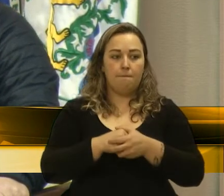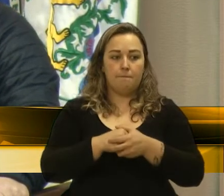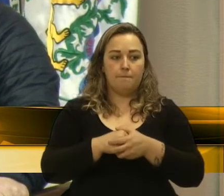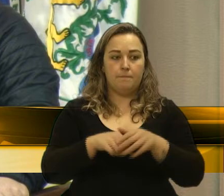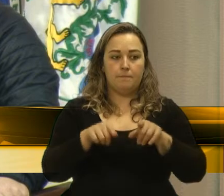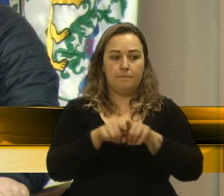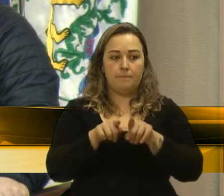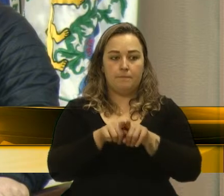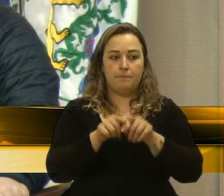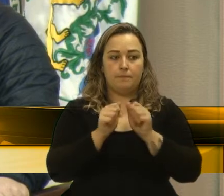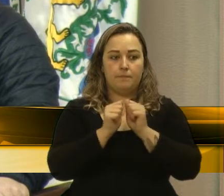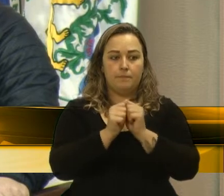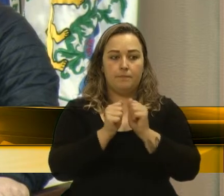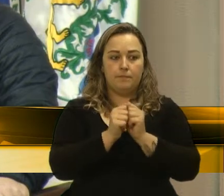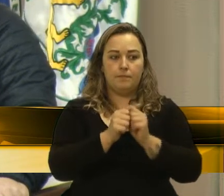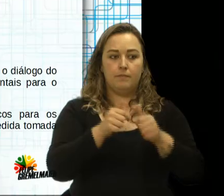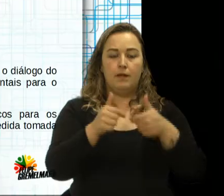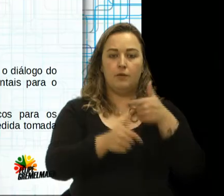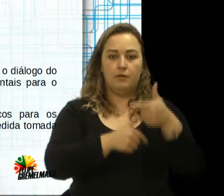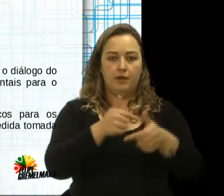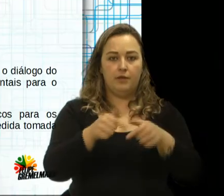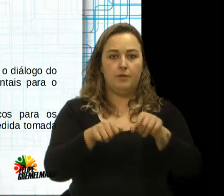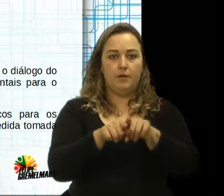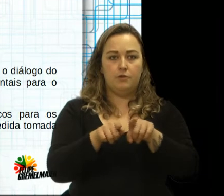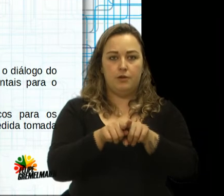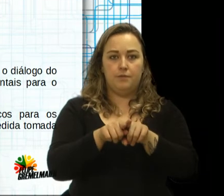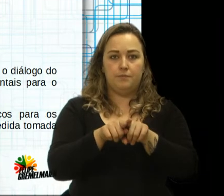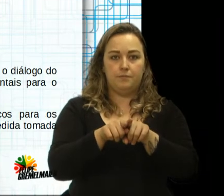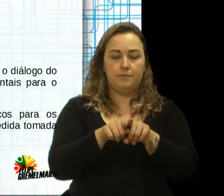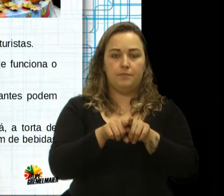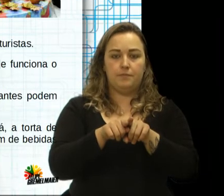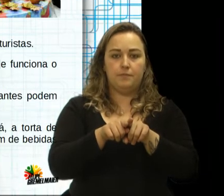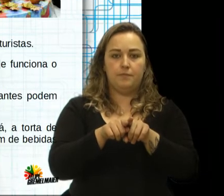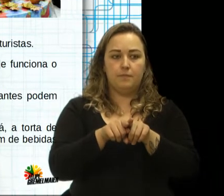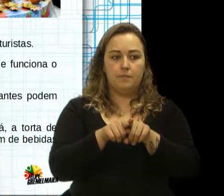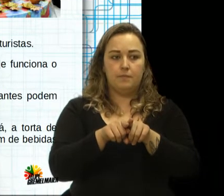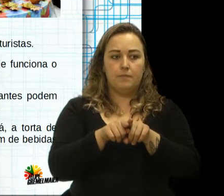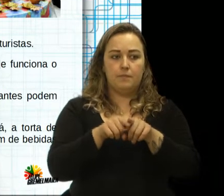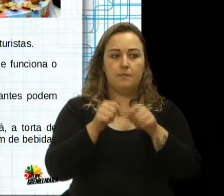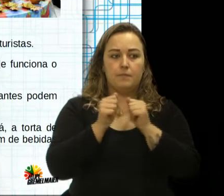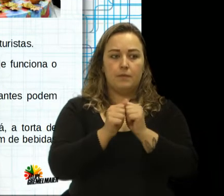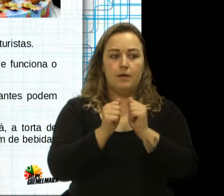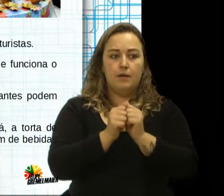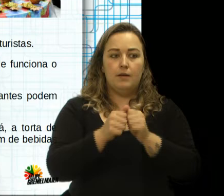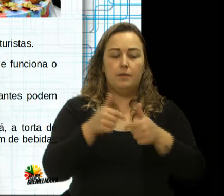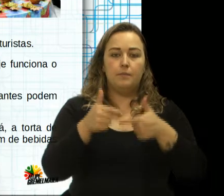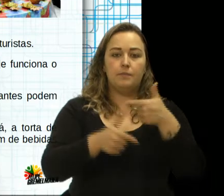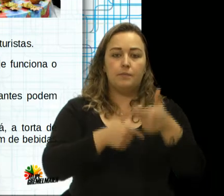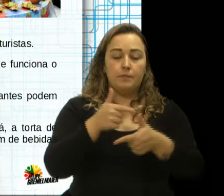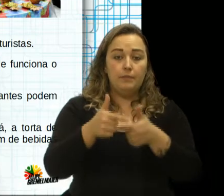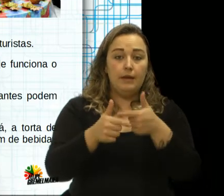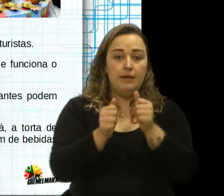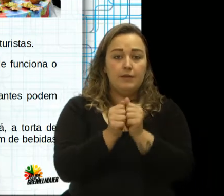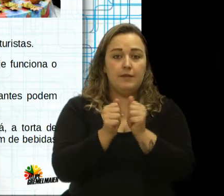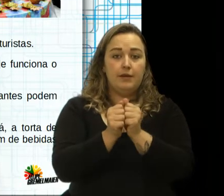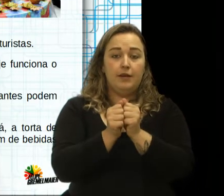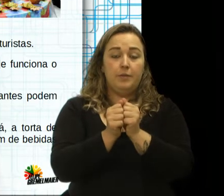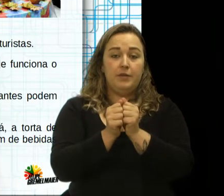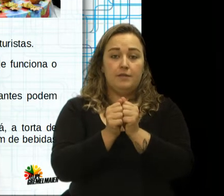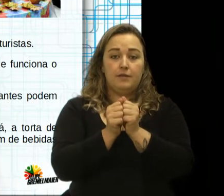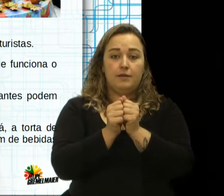importante referir o segundo item dessa... Uma declaração de líder, senhor presidente, para poder continuar e dar os apartes que virão.